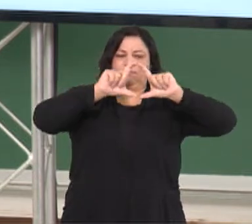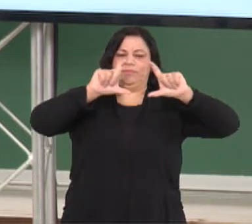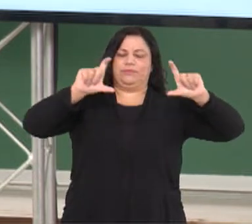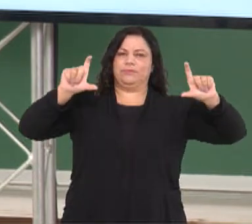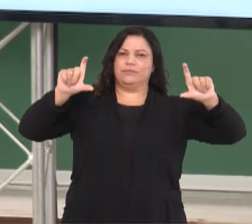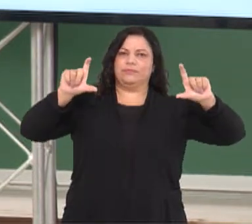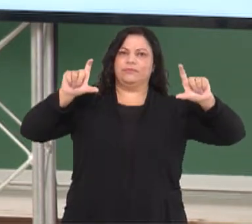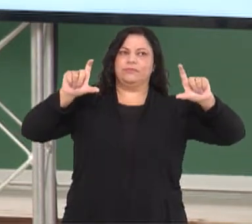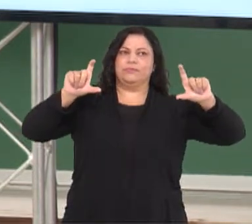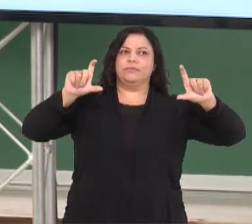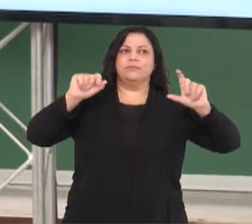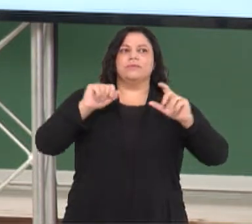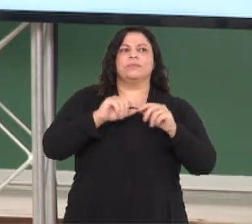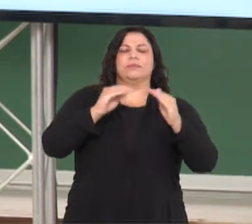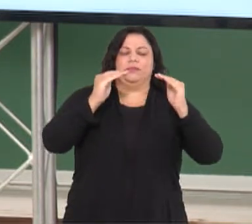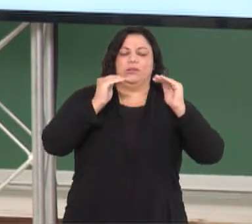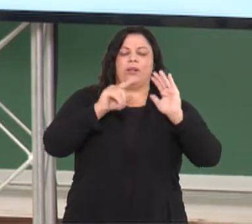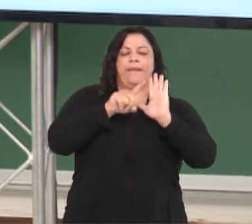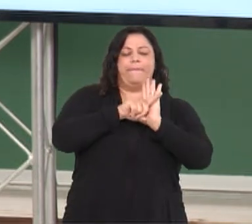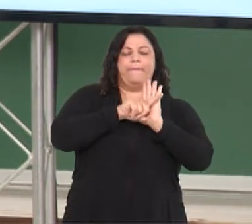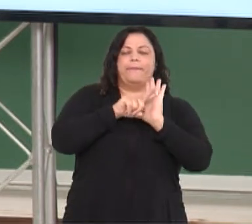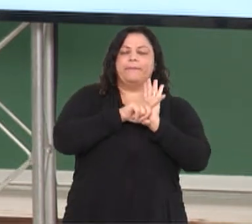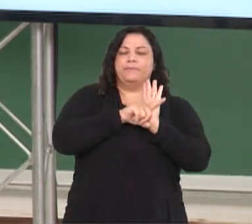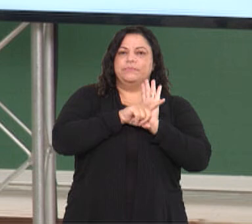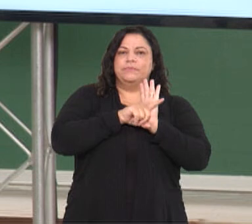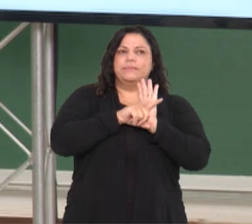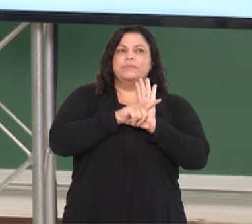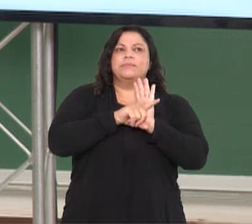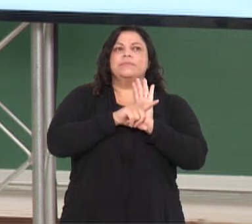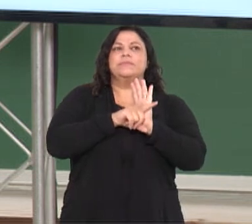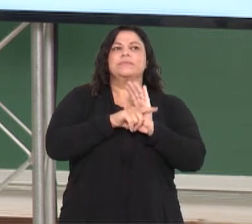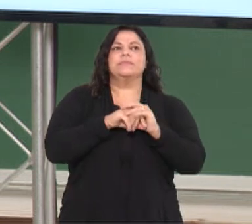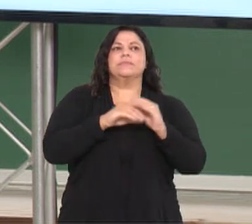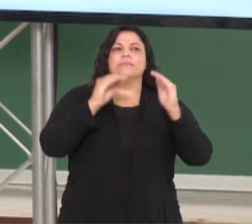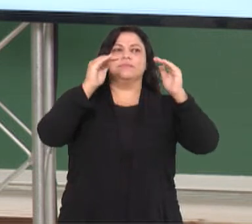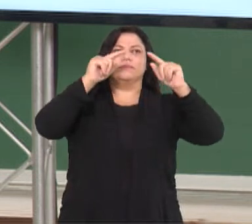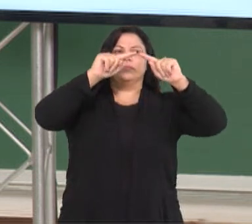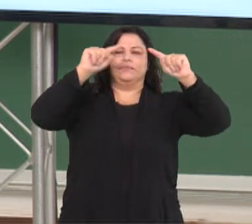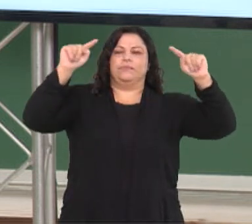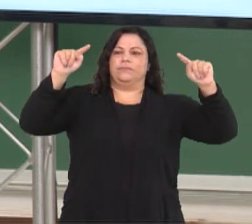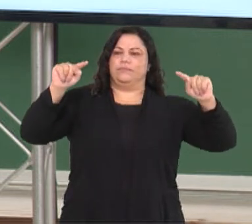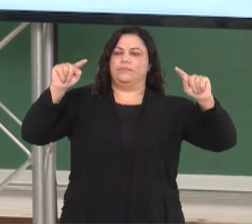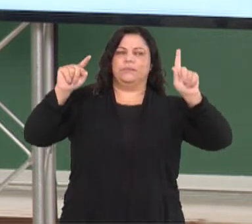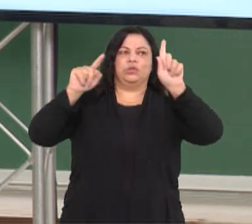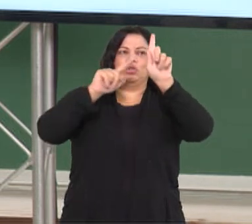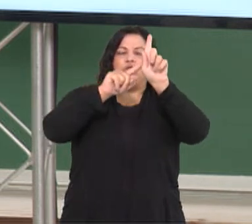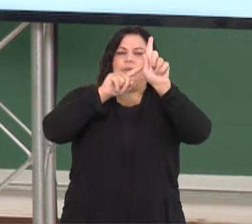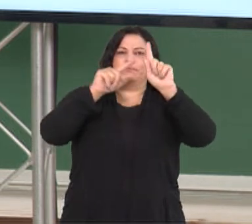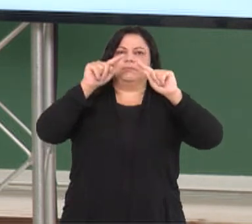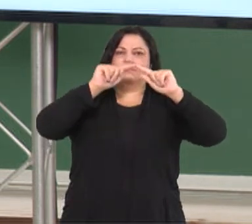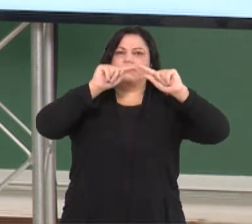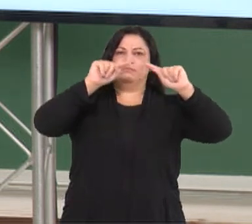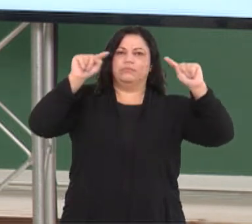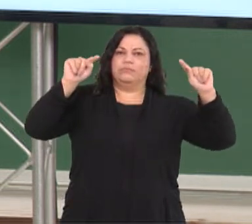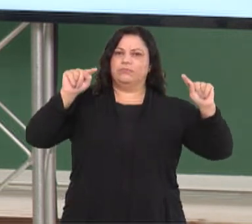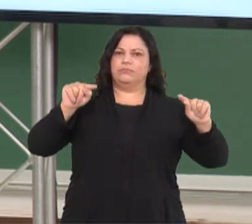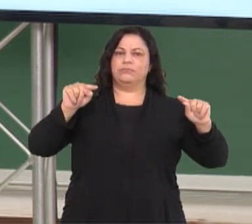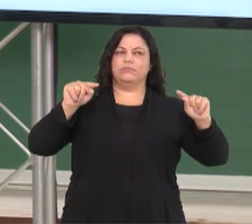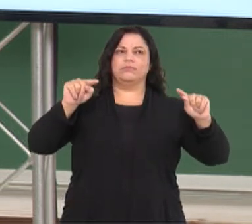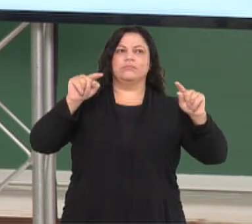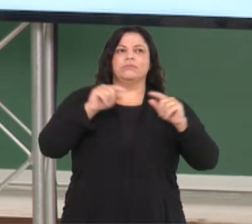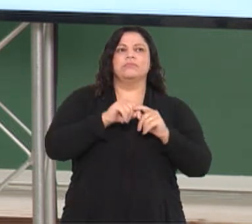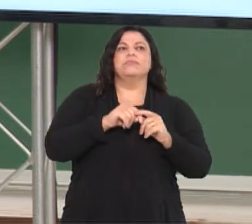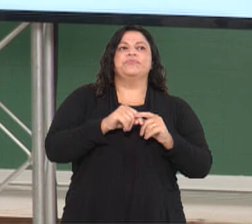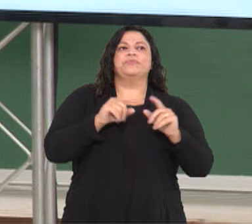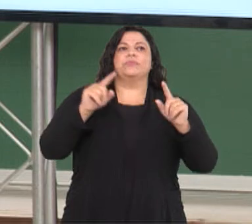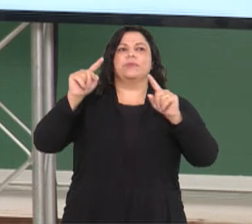F, a minha estrutura é de subtração. Então o que eu faço? Coloco aqui na minha estrutura de subtração os dois polinômios. Polinômio